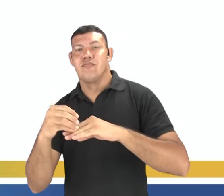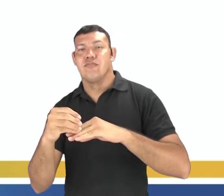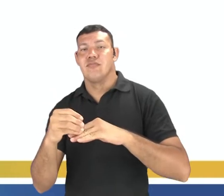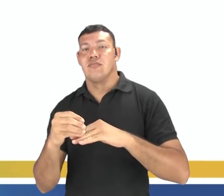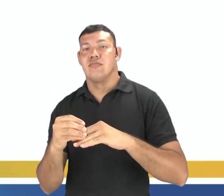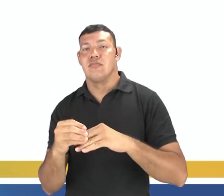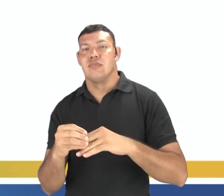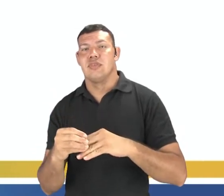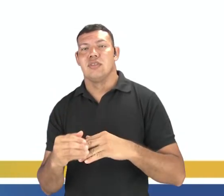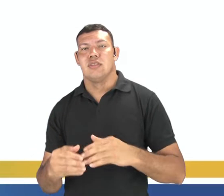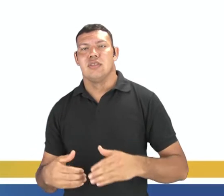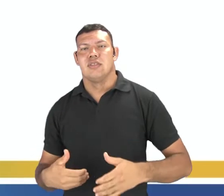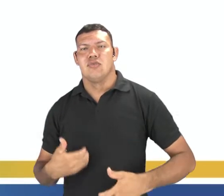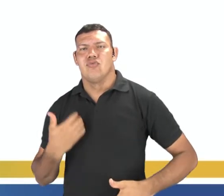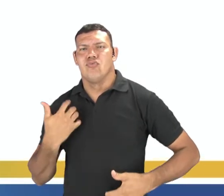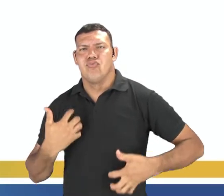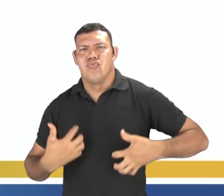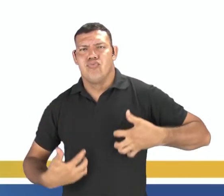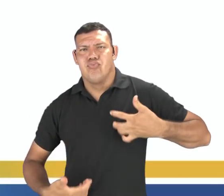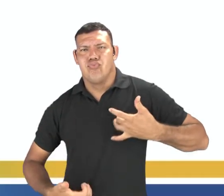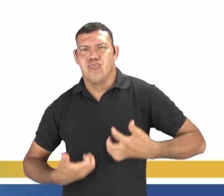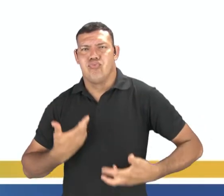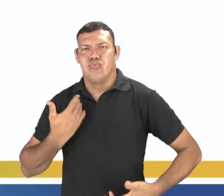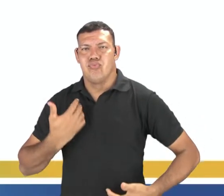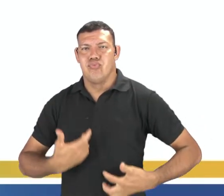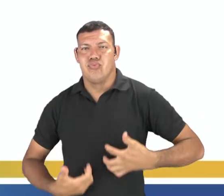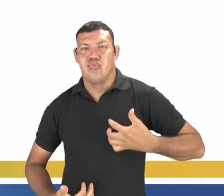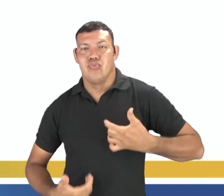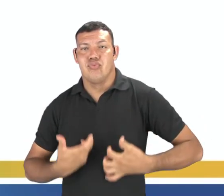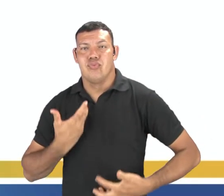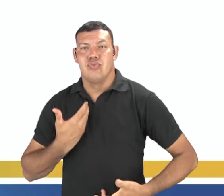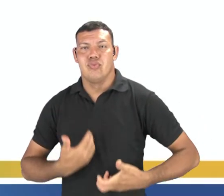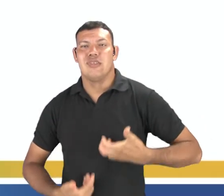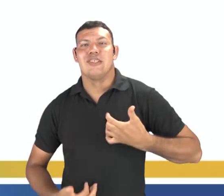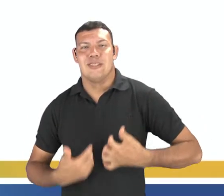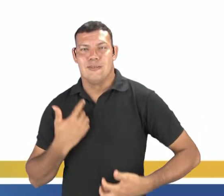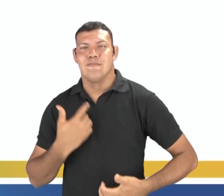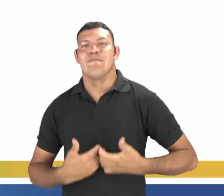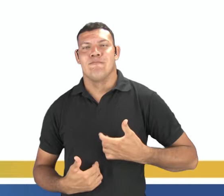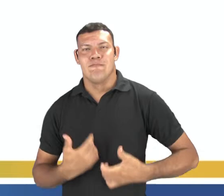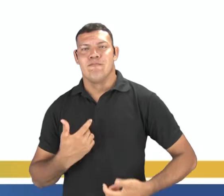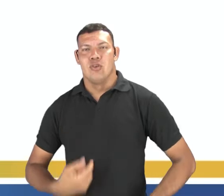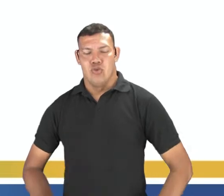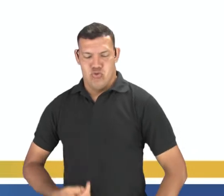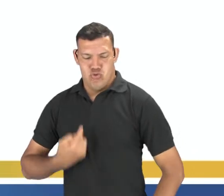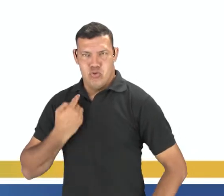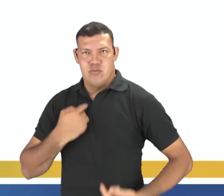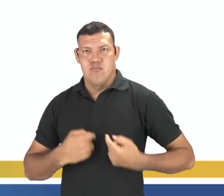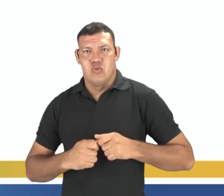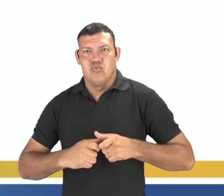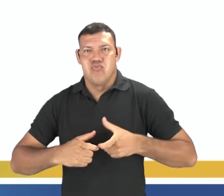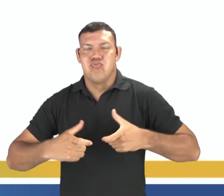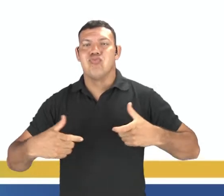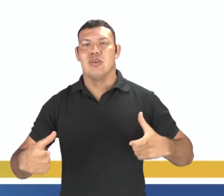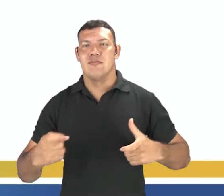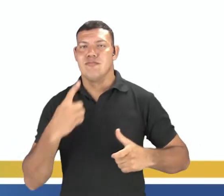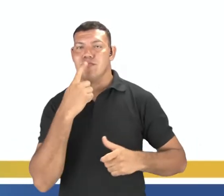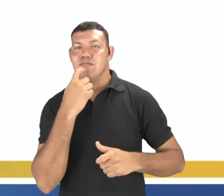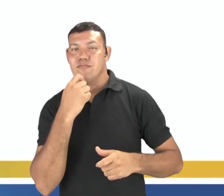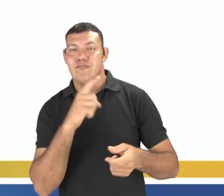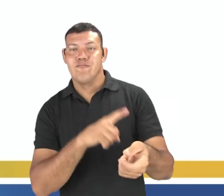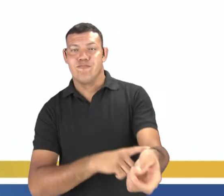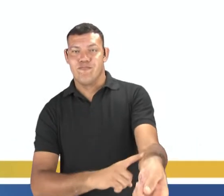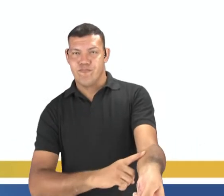excitação sexual, o pênis ele recebe grande quantidade de sangue e aumenta de tamanho,